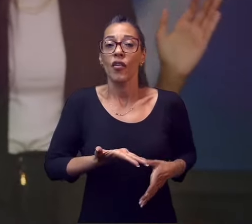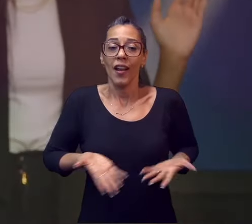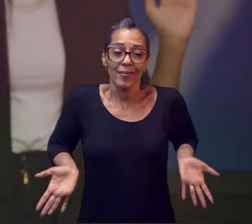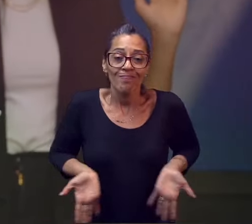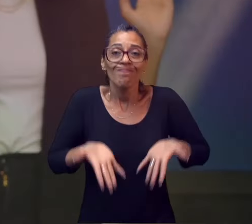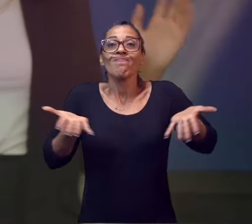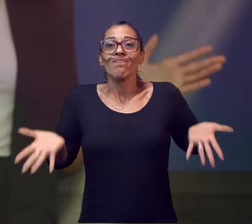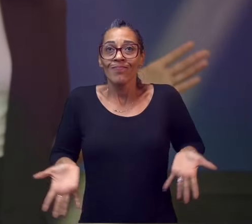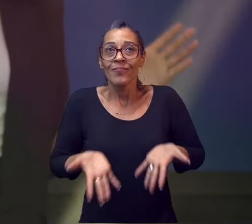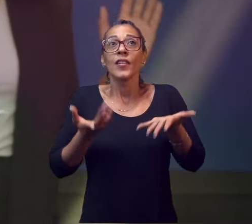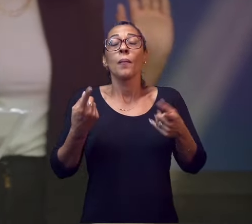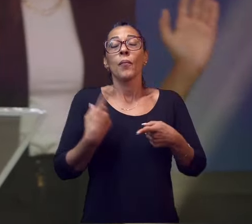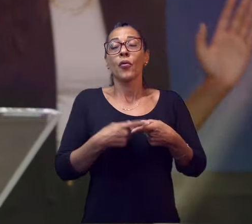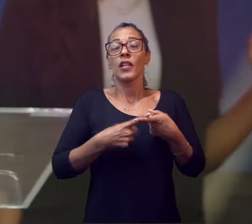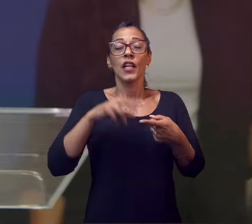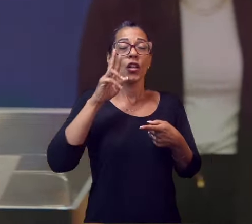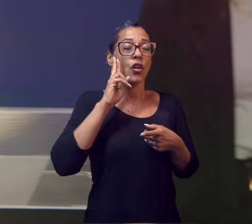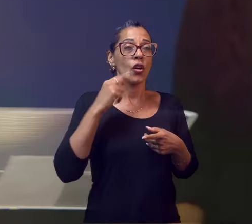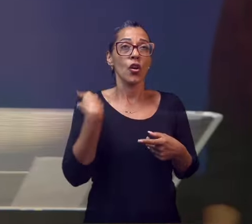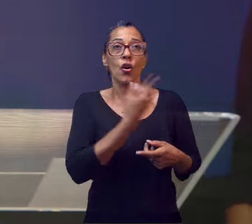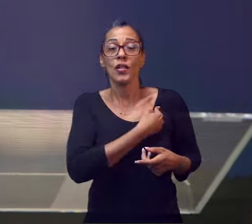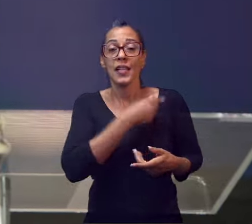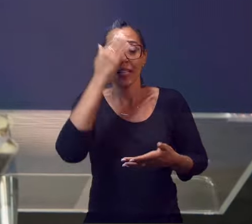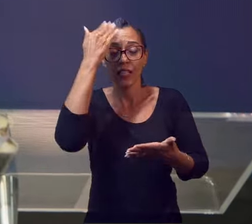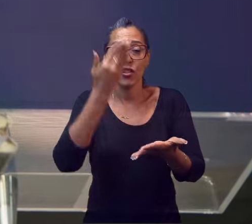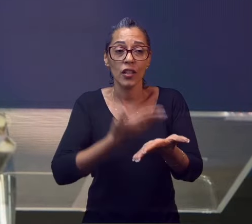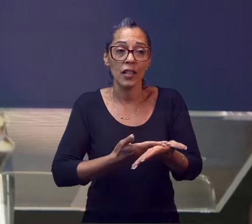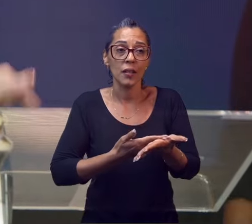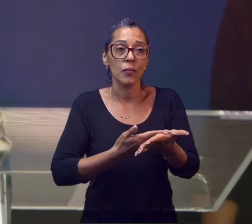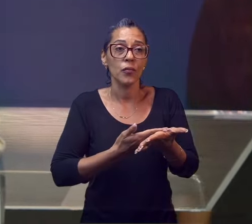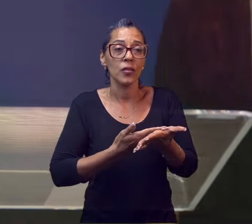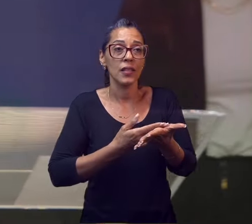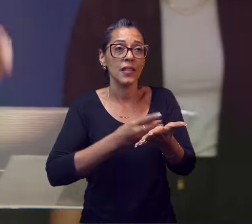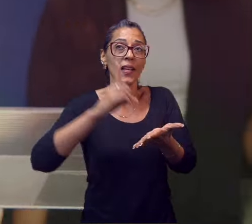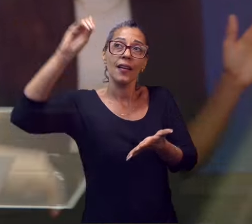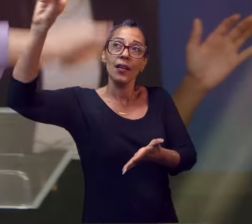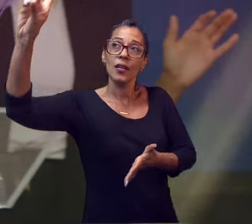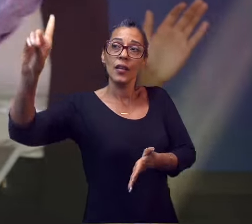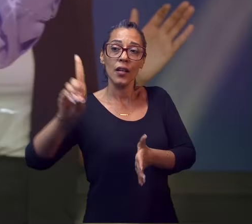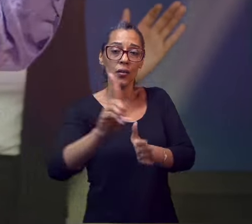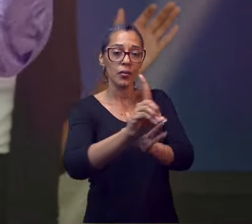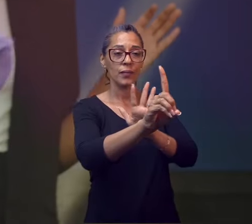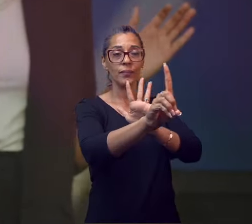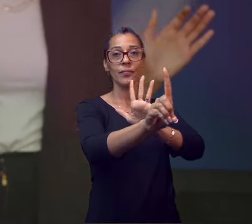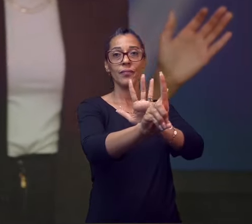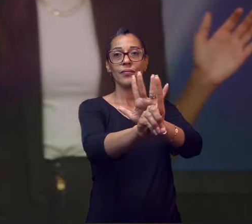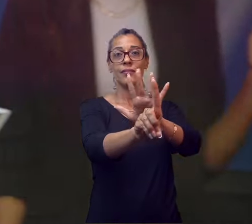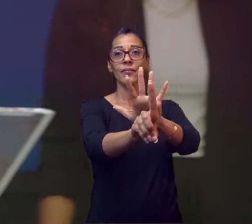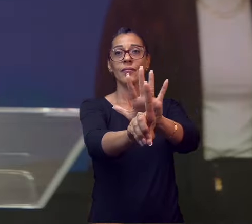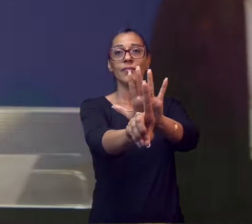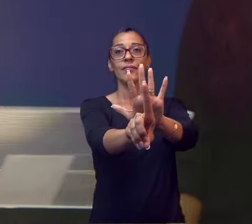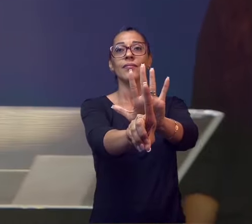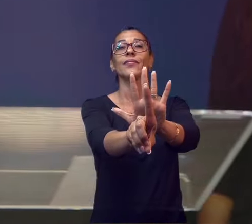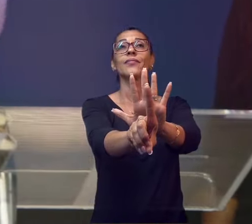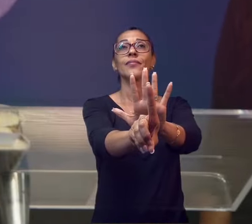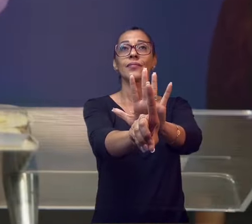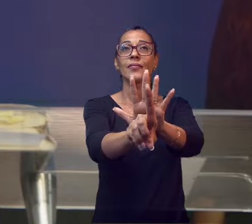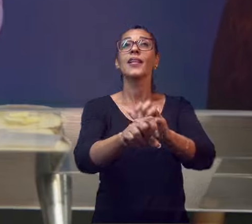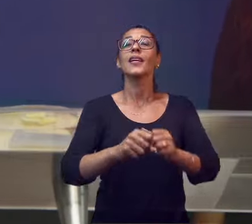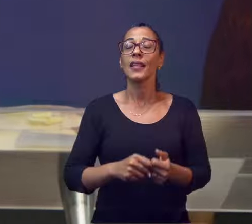temos o senhor que vai à frente do nosso exército então desde já nós damos uma palavra